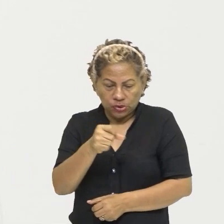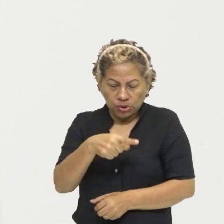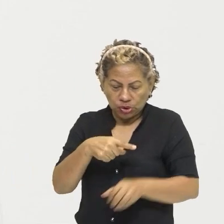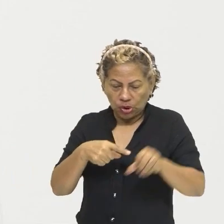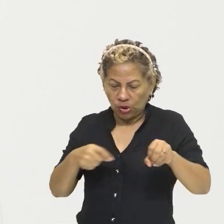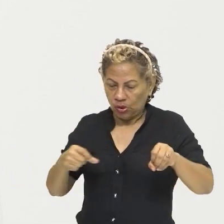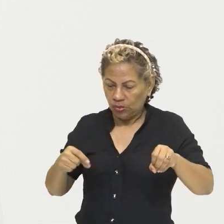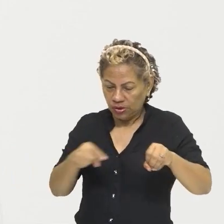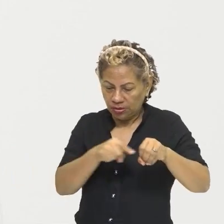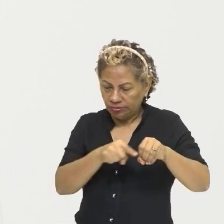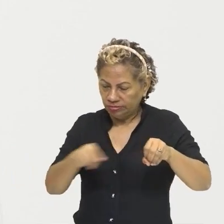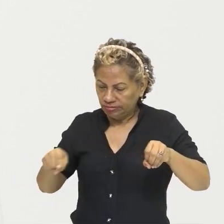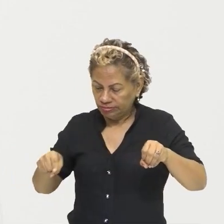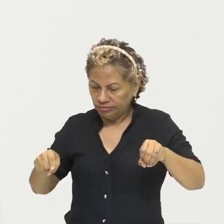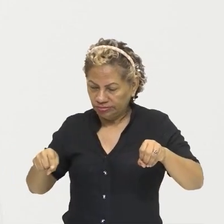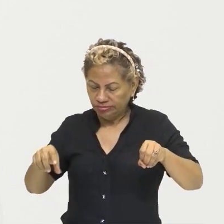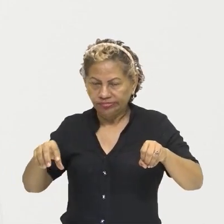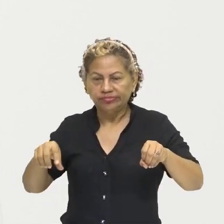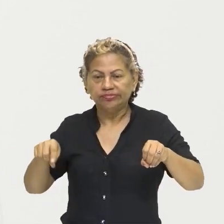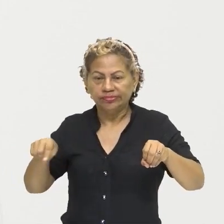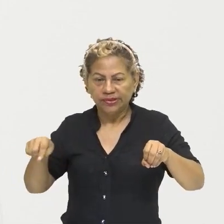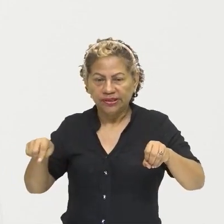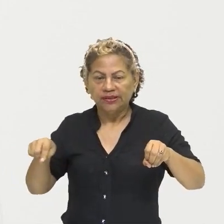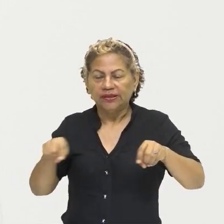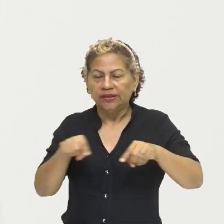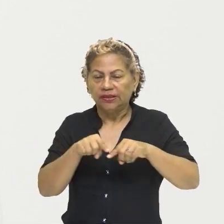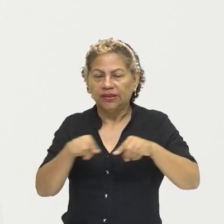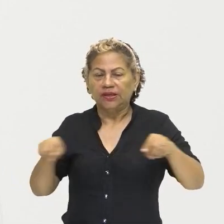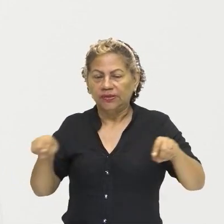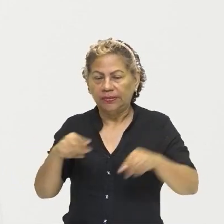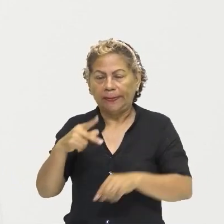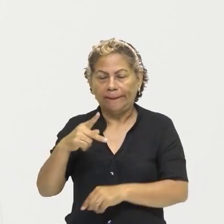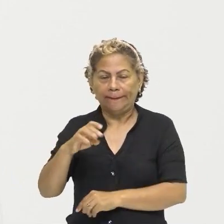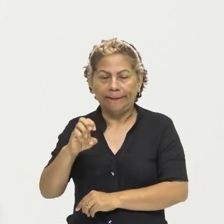essa posição é chamada de periélio.